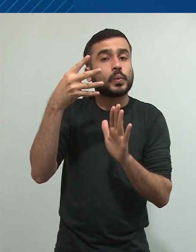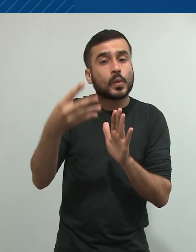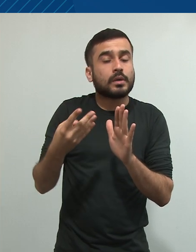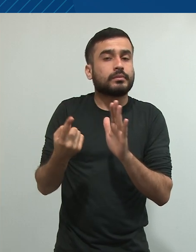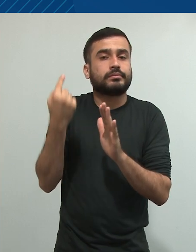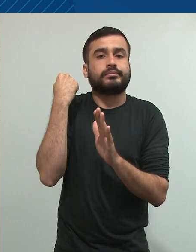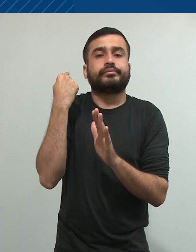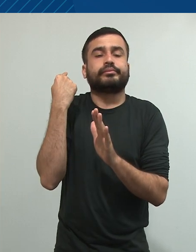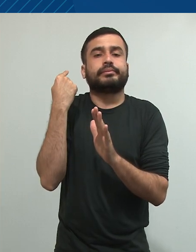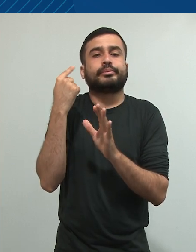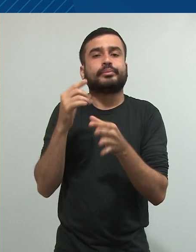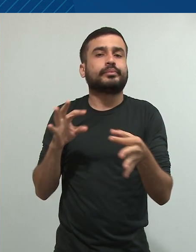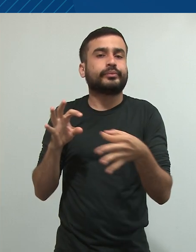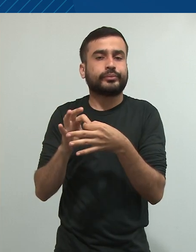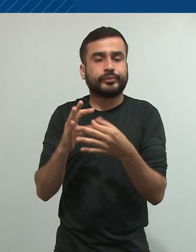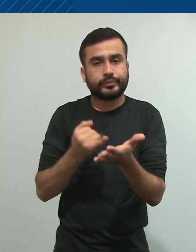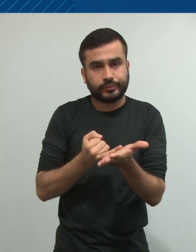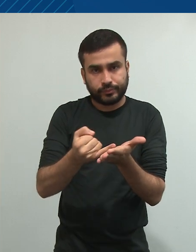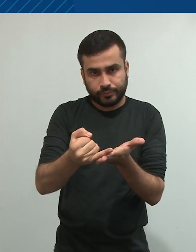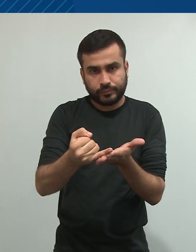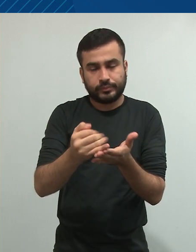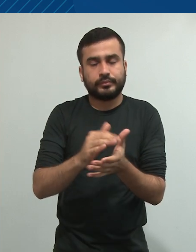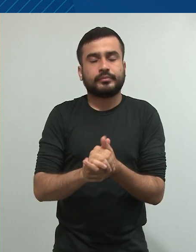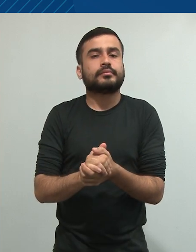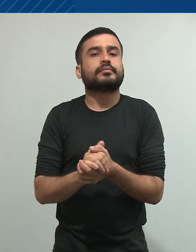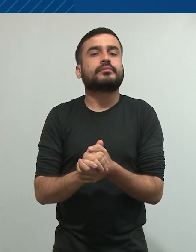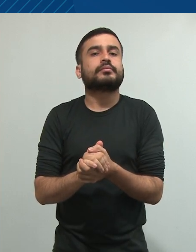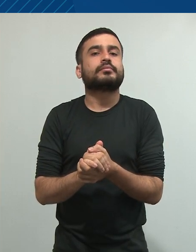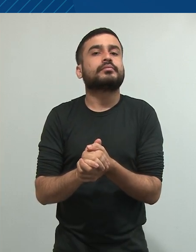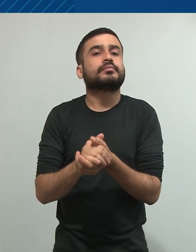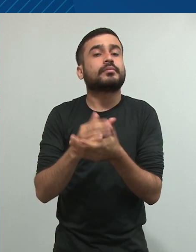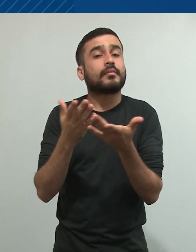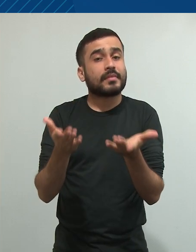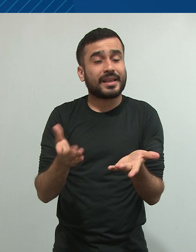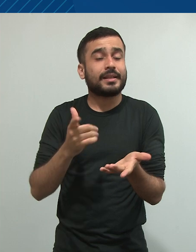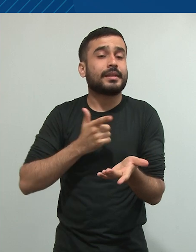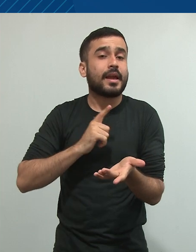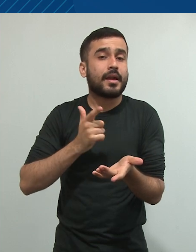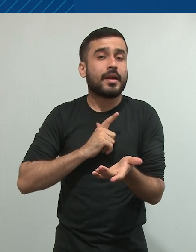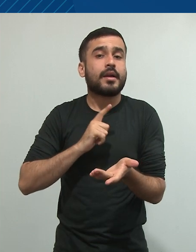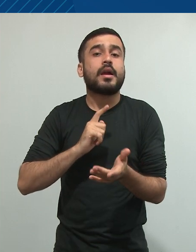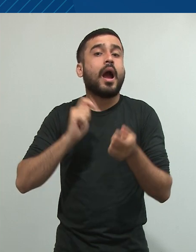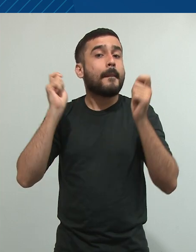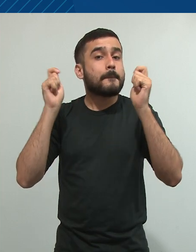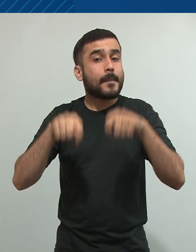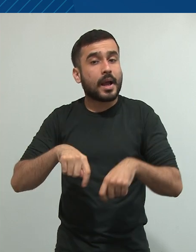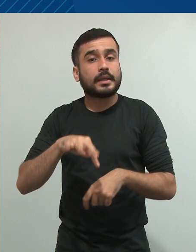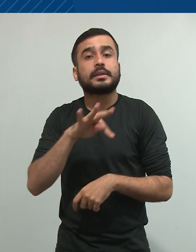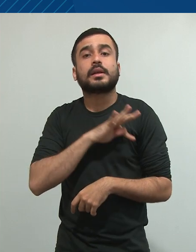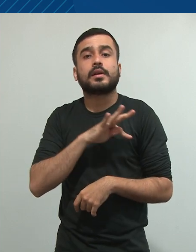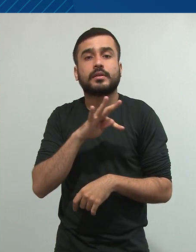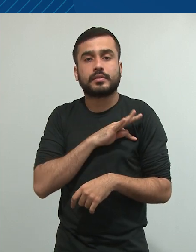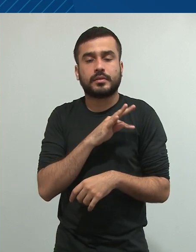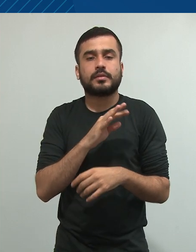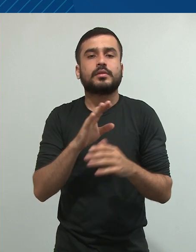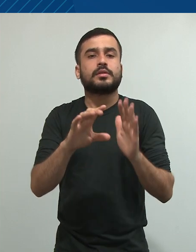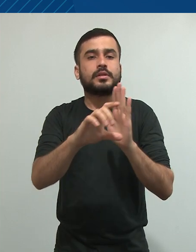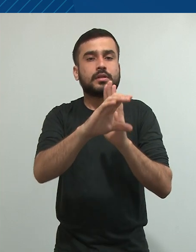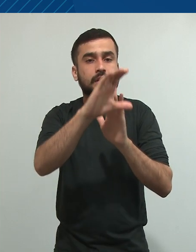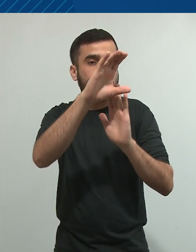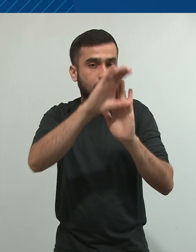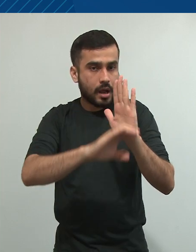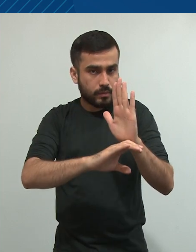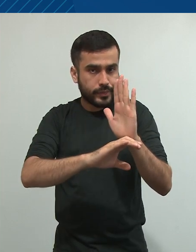se conecta à introdução. Então, o Eric Hobsbawm é o Eric Hobsbawm porque ele tem essa capacidade técnica de conectar os